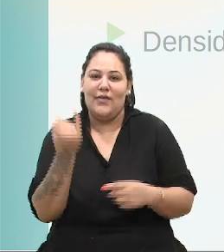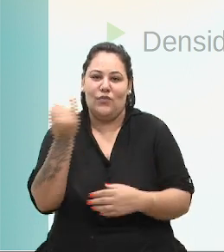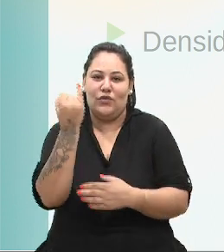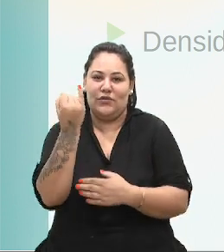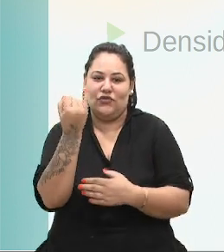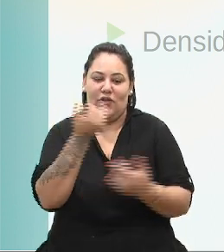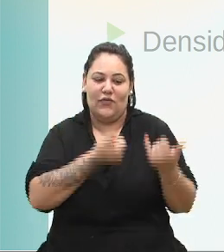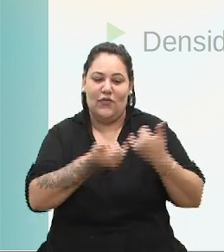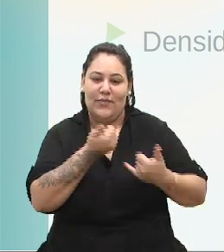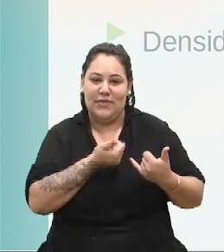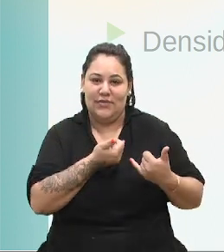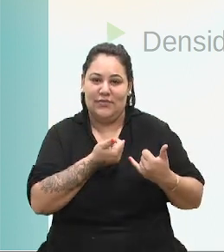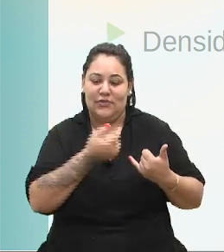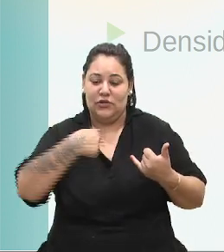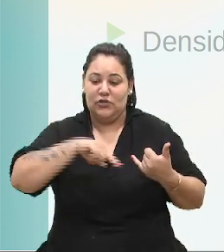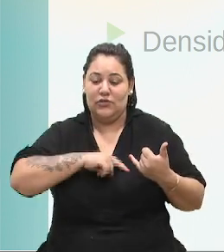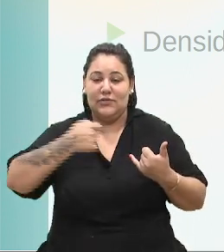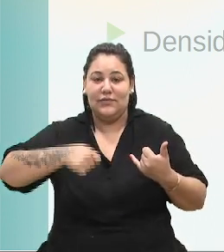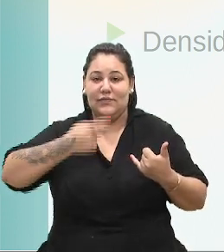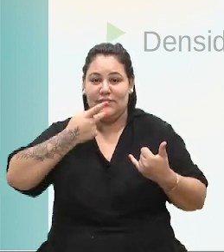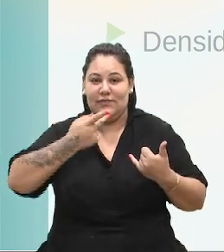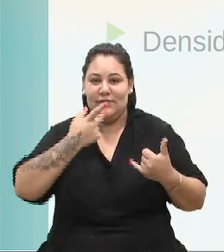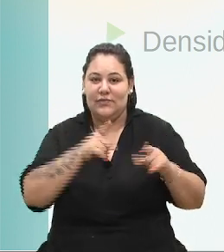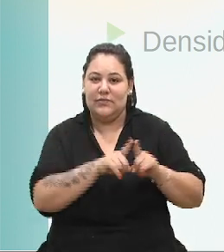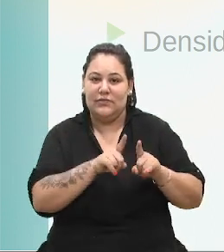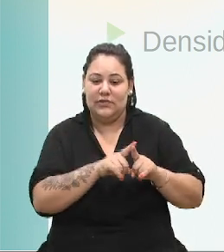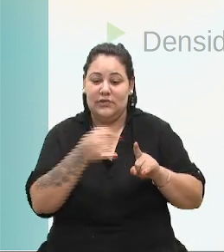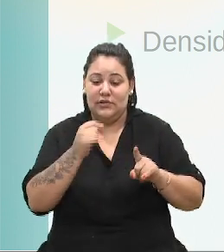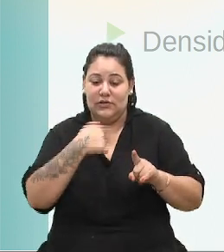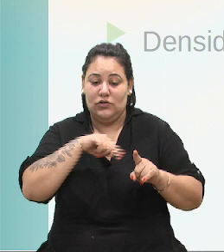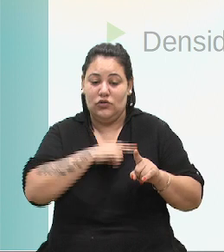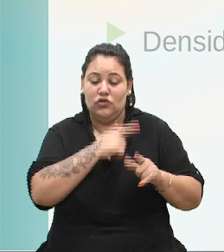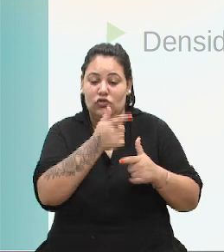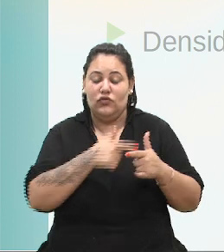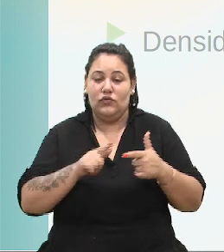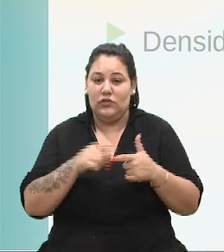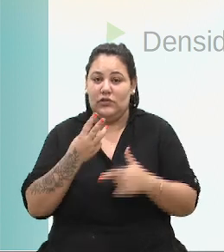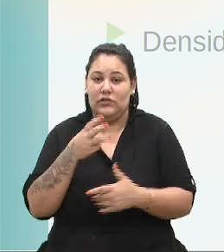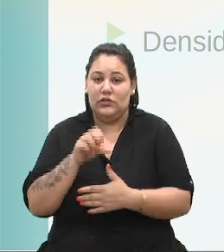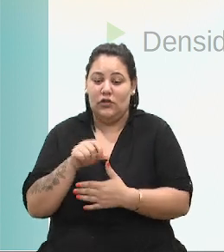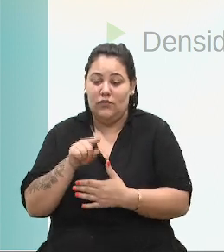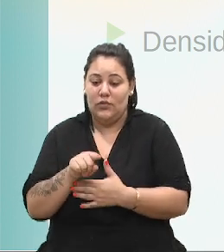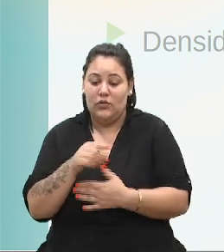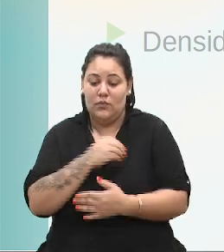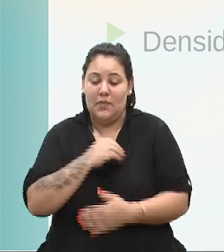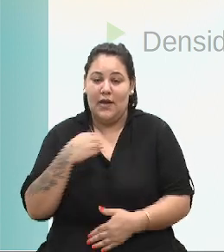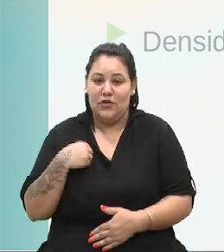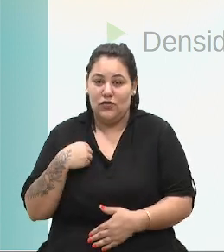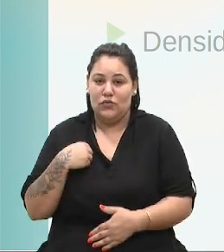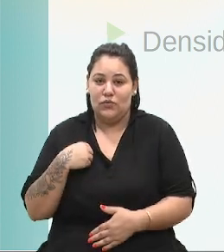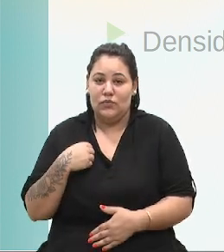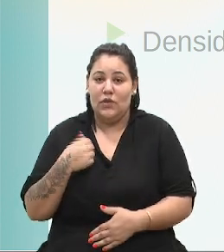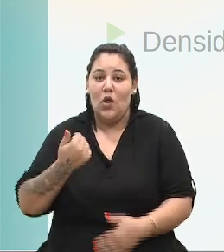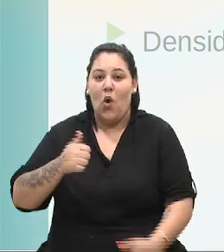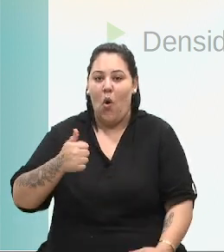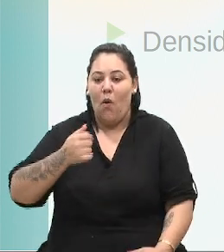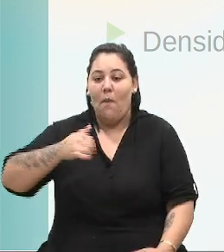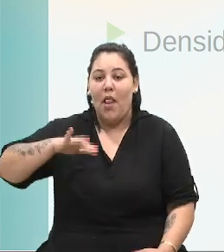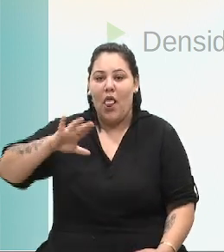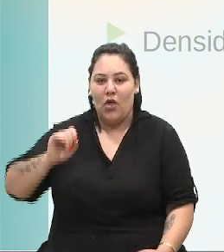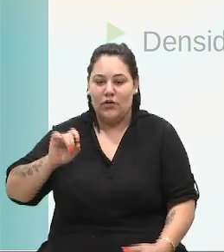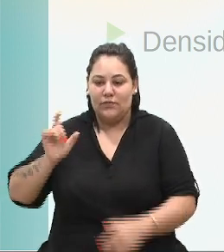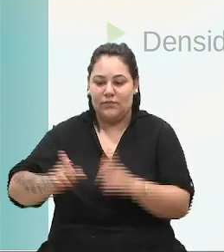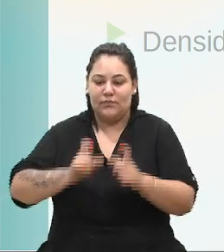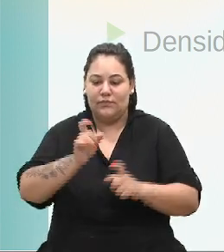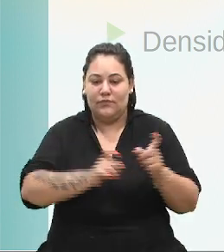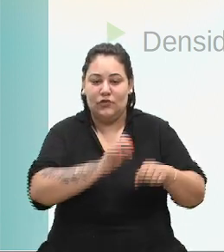nós fizemos a questão de frisar? Se nós dividirmos esses 39 mil médicos pelos 11 milhões de habitantes do